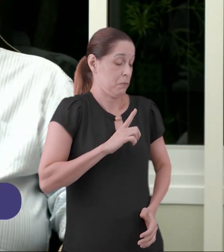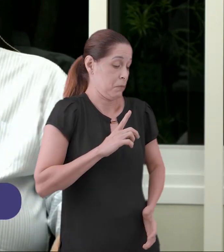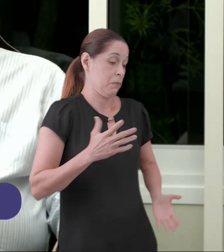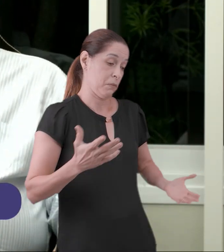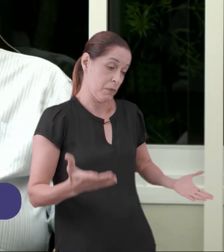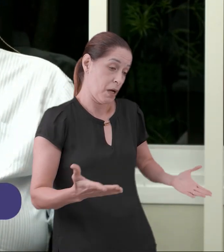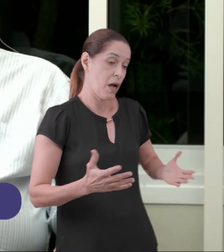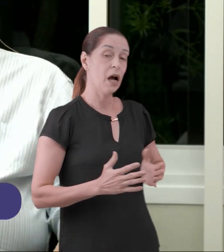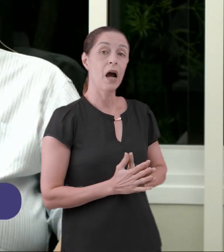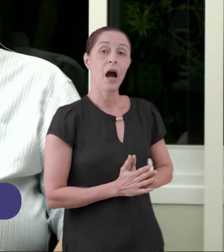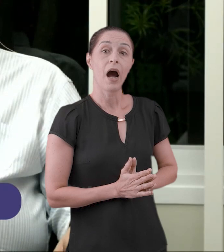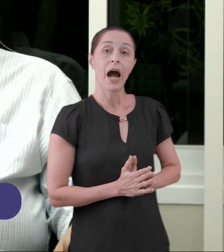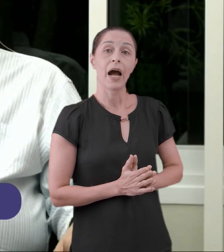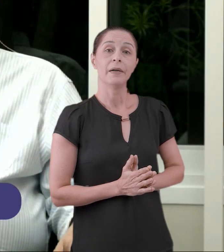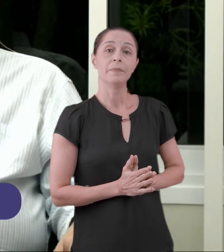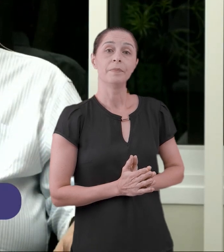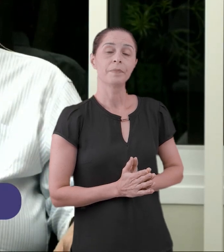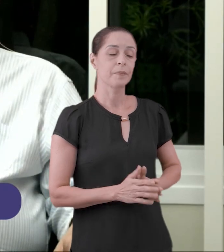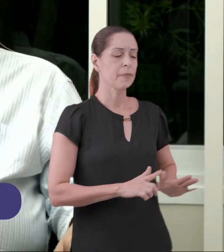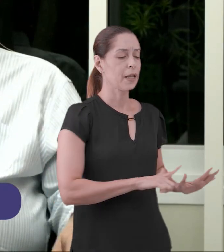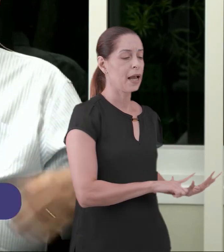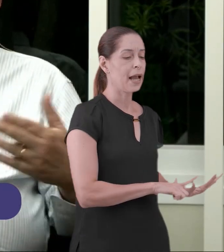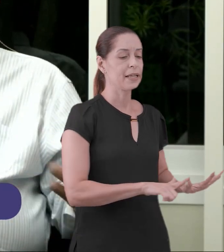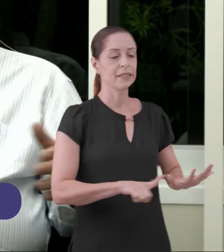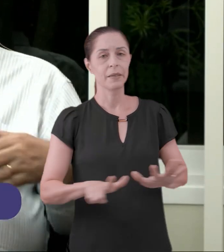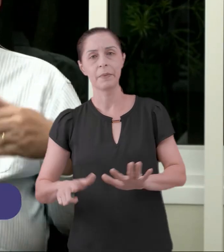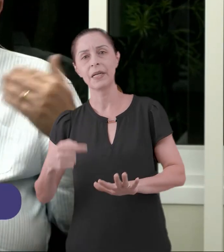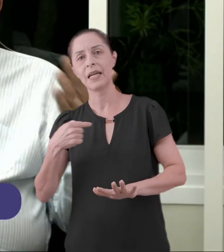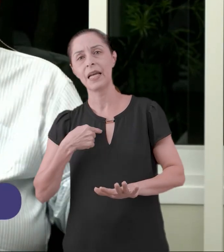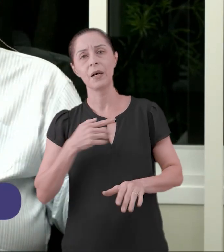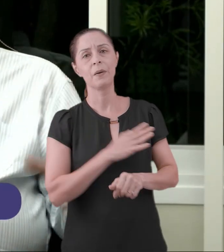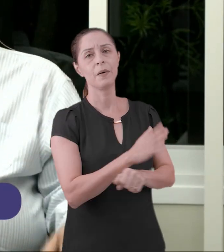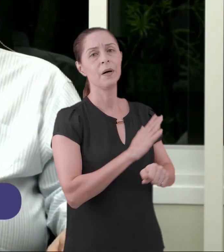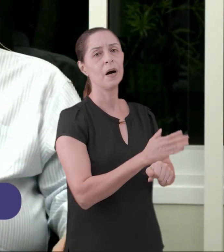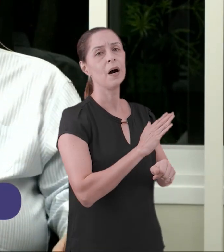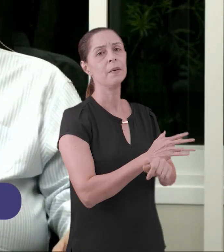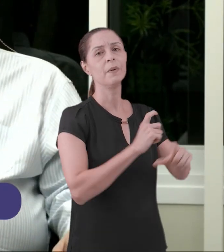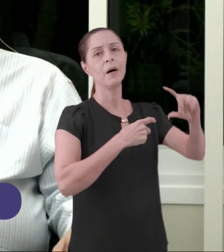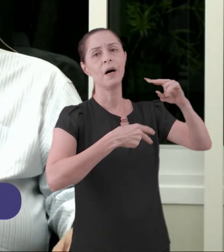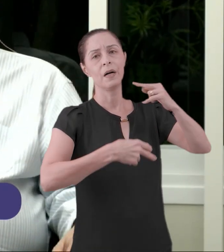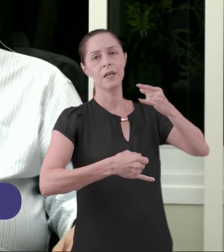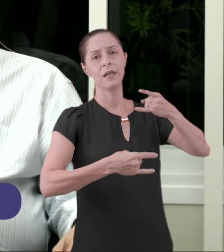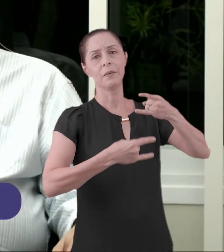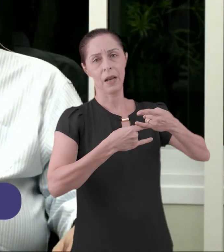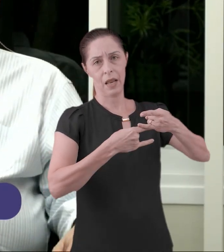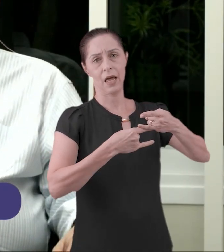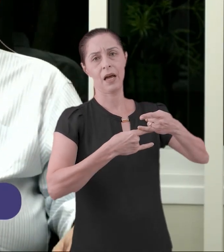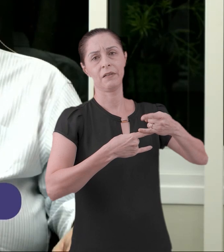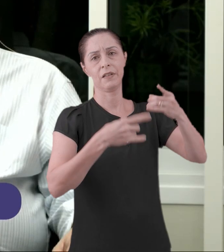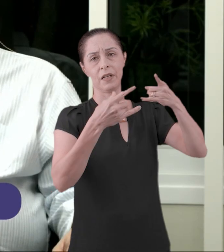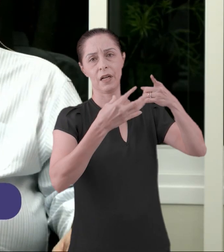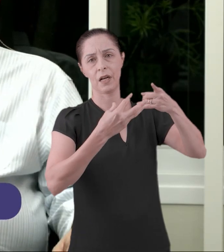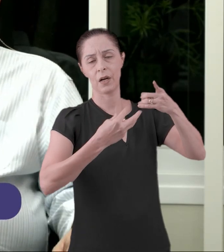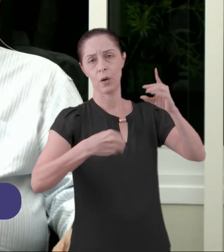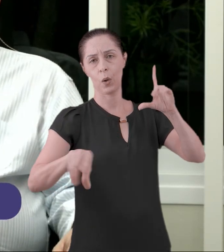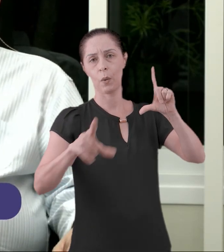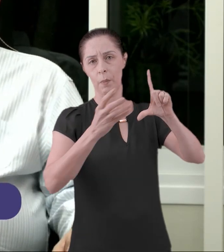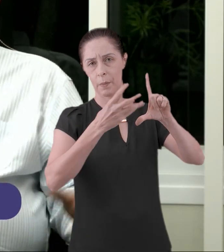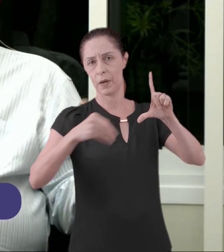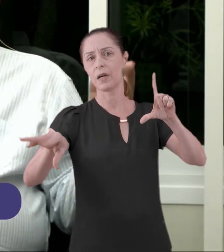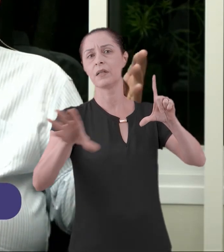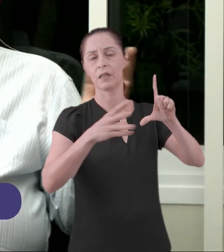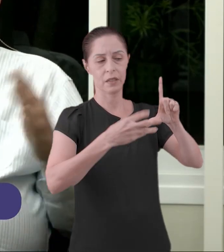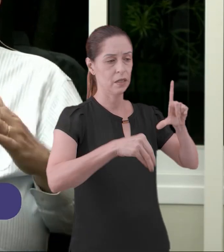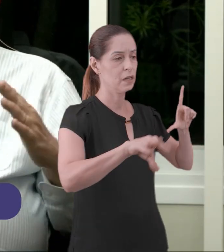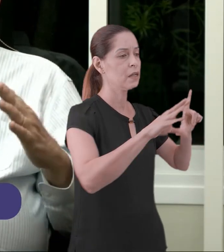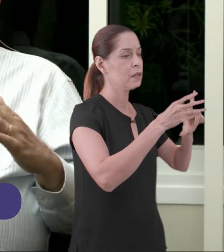agora, essa semana eu participei de uma live, assisti, depois inclusive compartilhei com algumas pessoas da igreja. Depois que